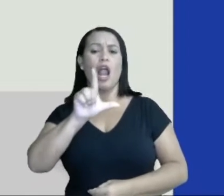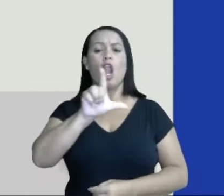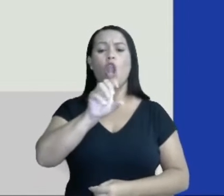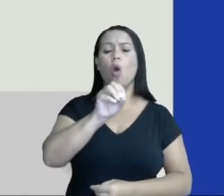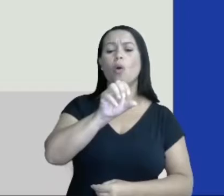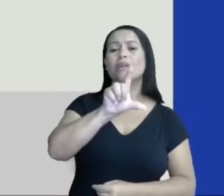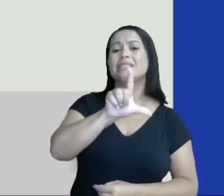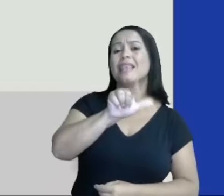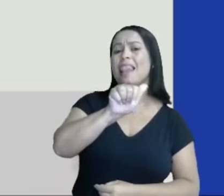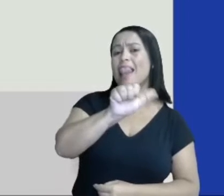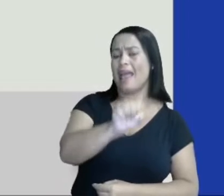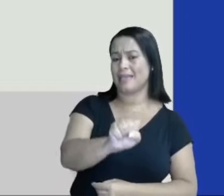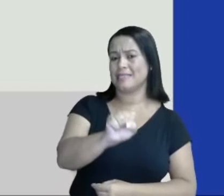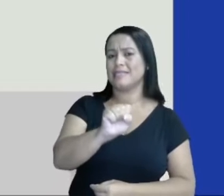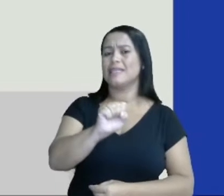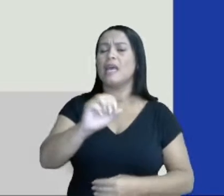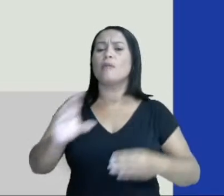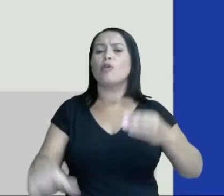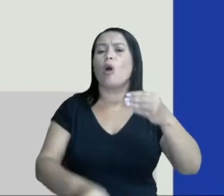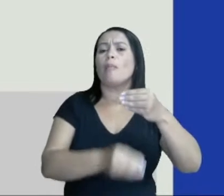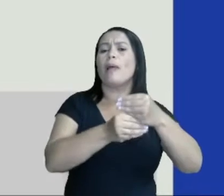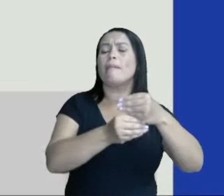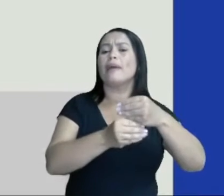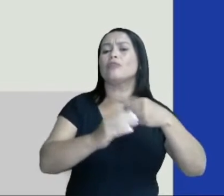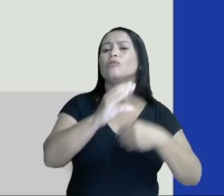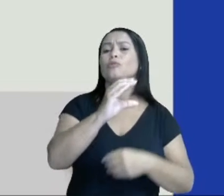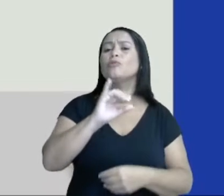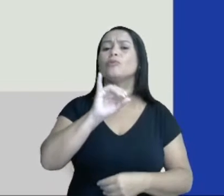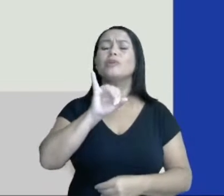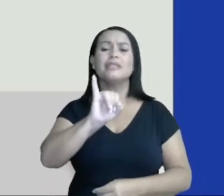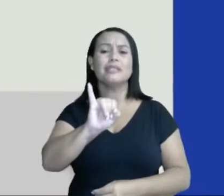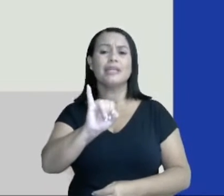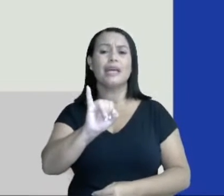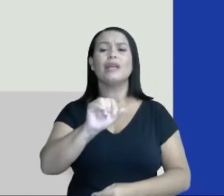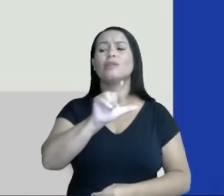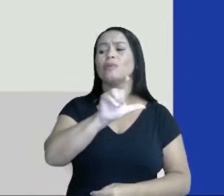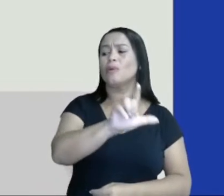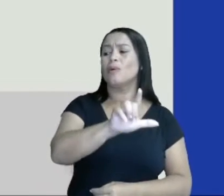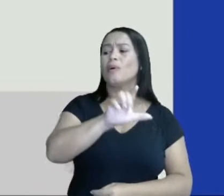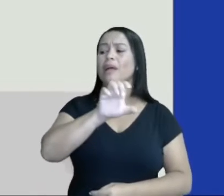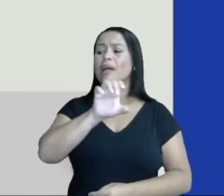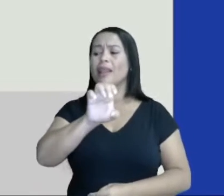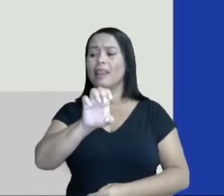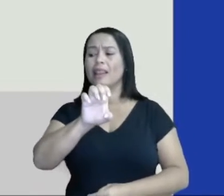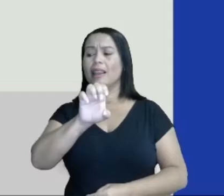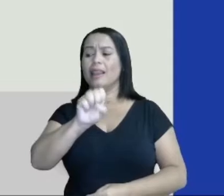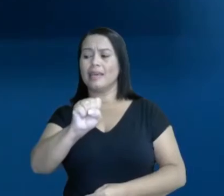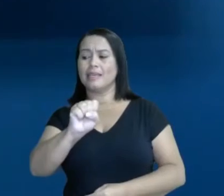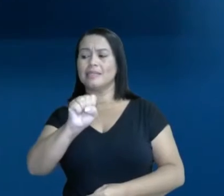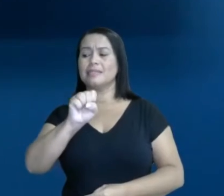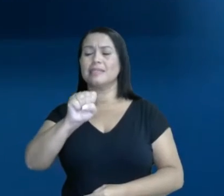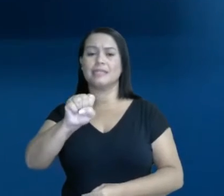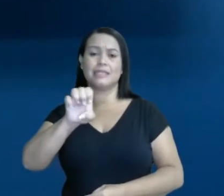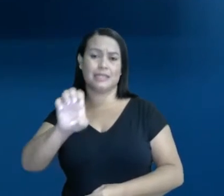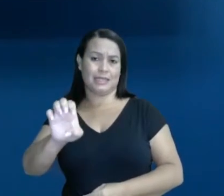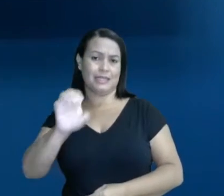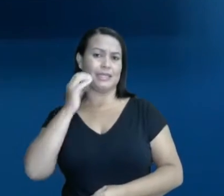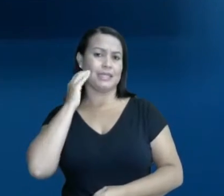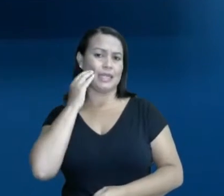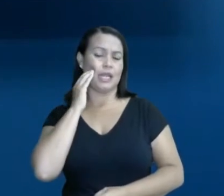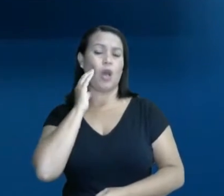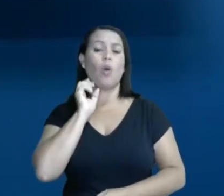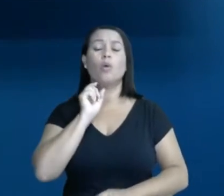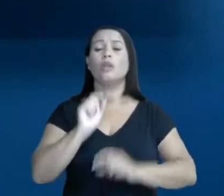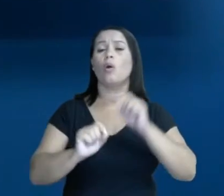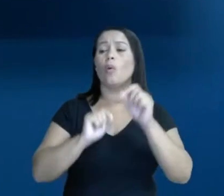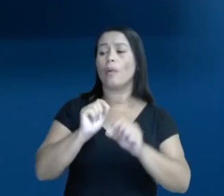e las, e para complemento indireto, le e si, les e si, certo?